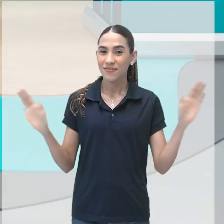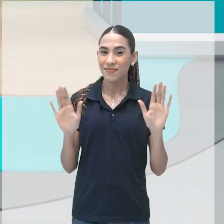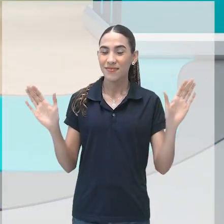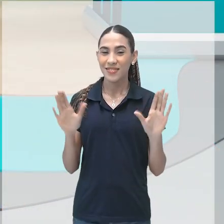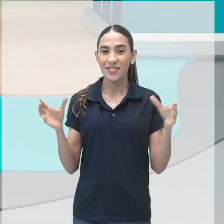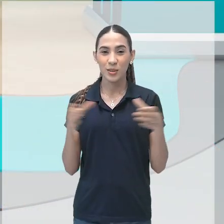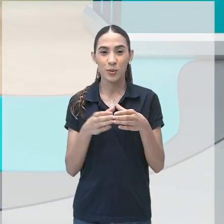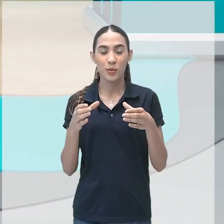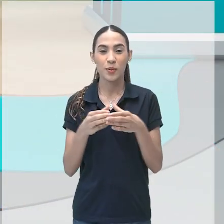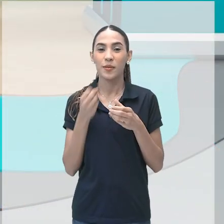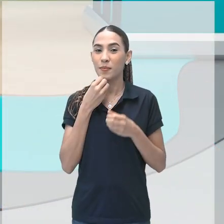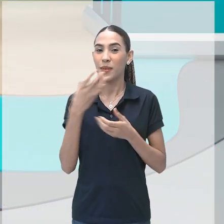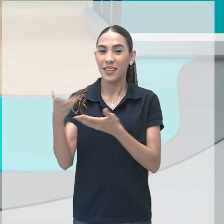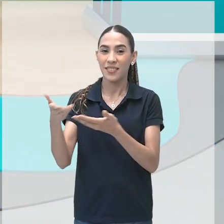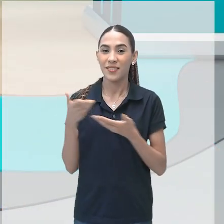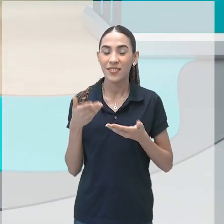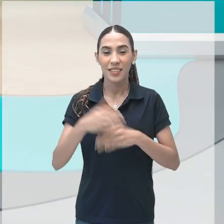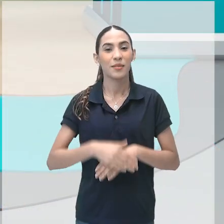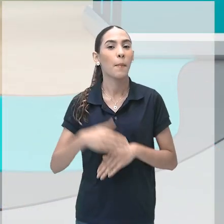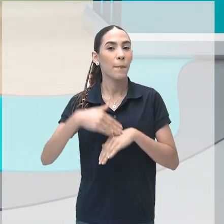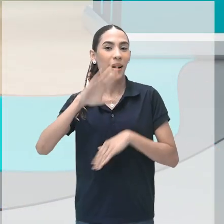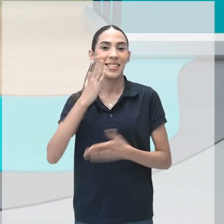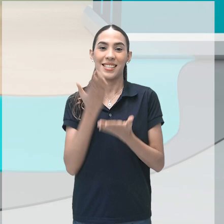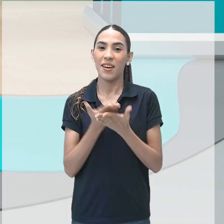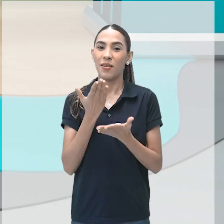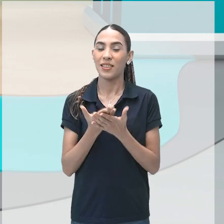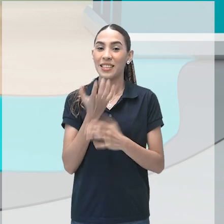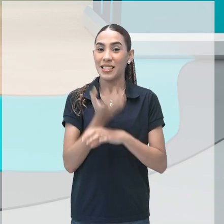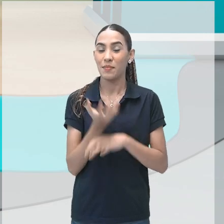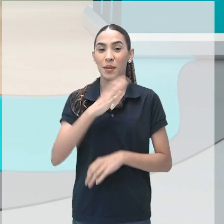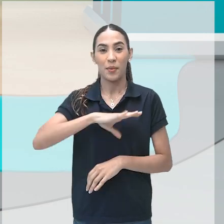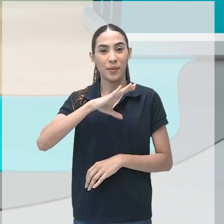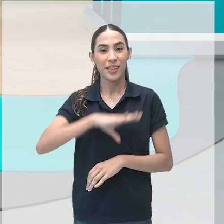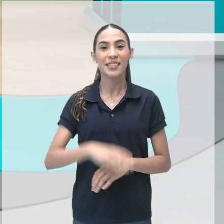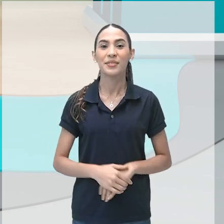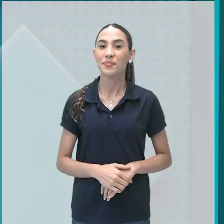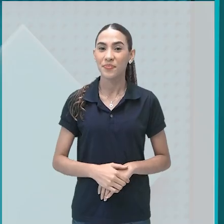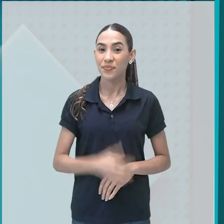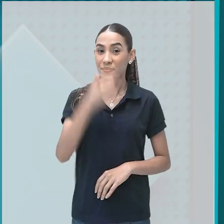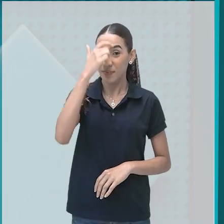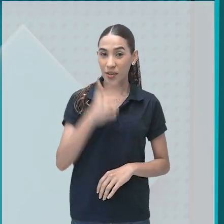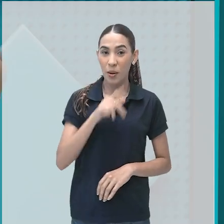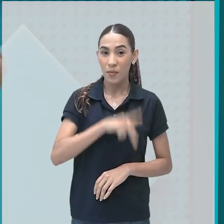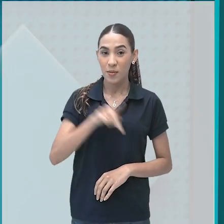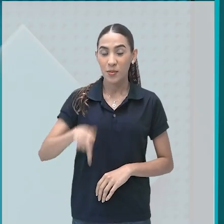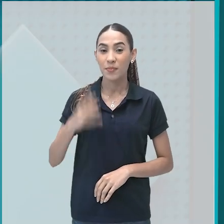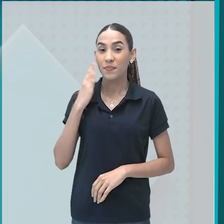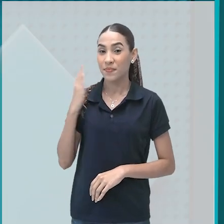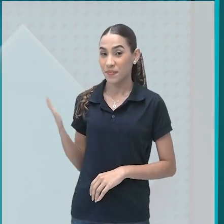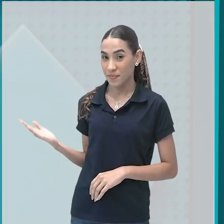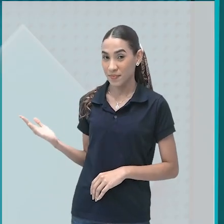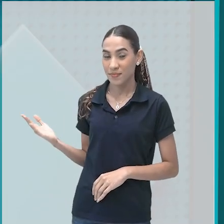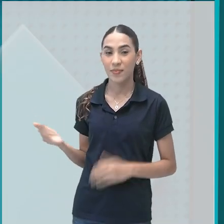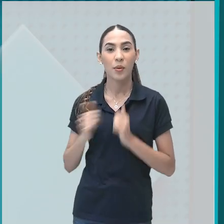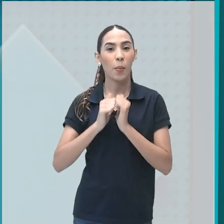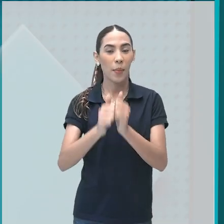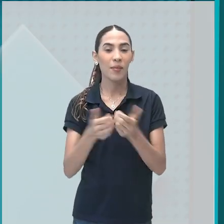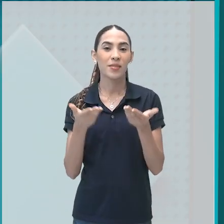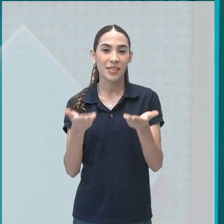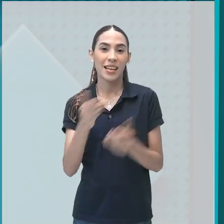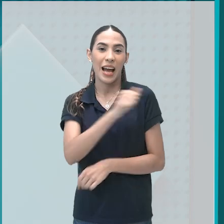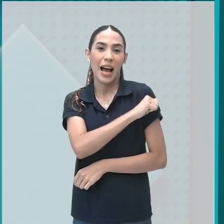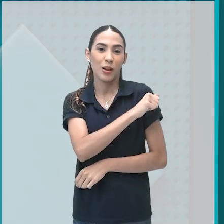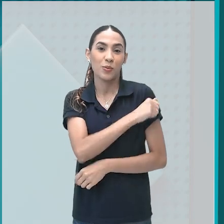Olá, turmas! Bem-vindos a mais uma aula de língua portuguesa. Eu sou o professor Denilson e vou acompanhar